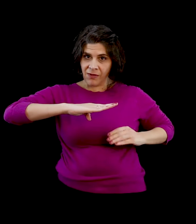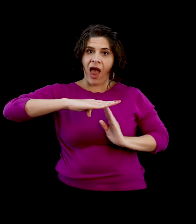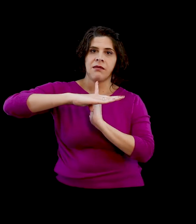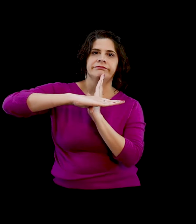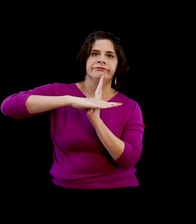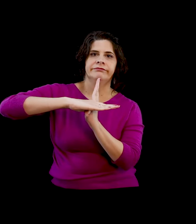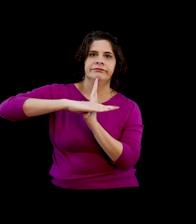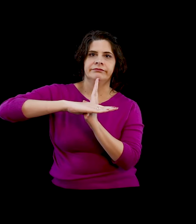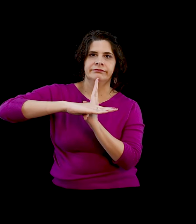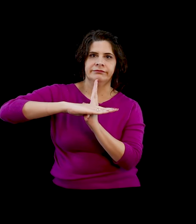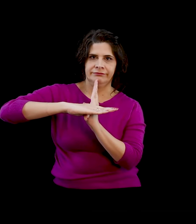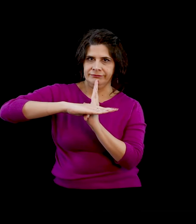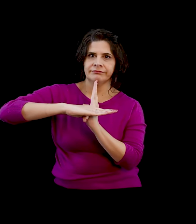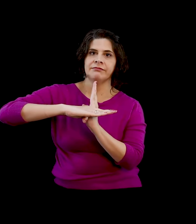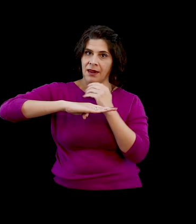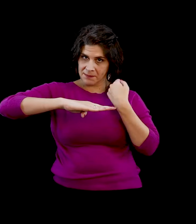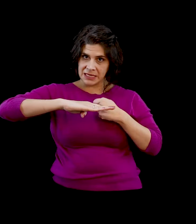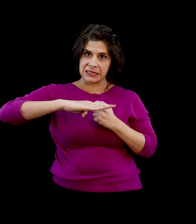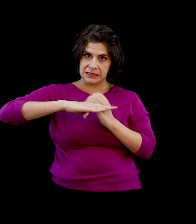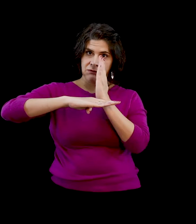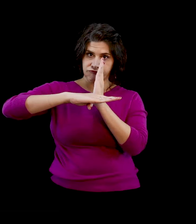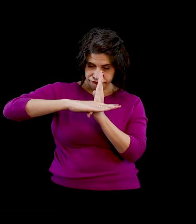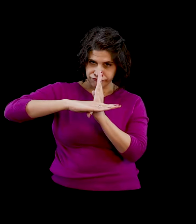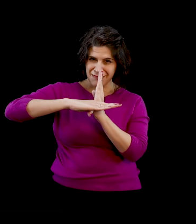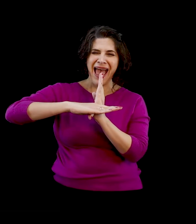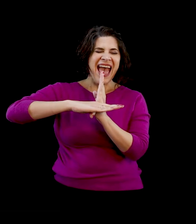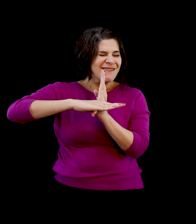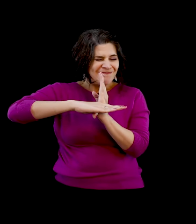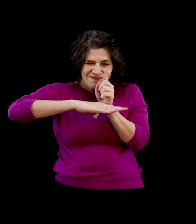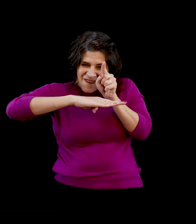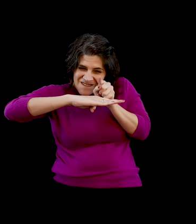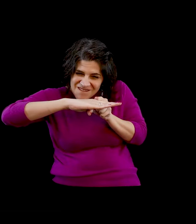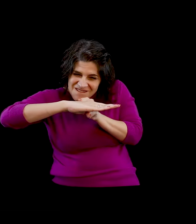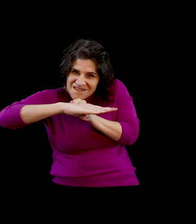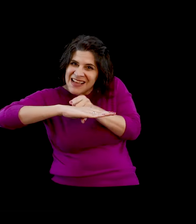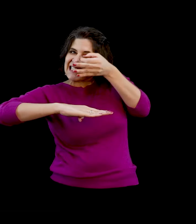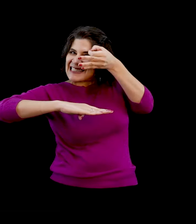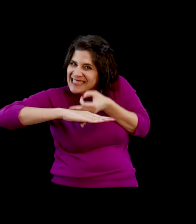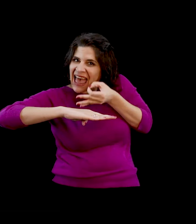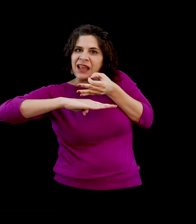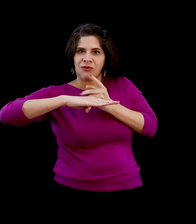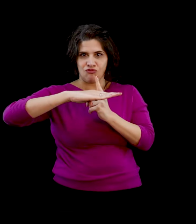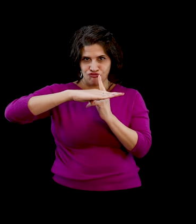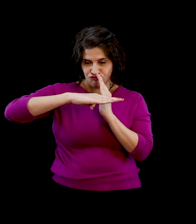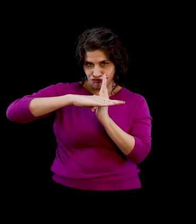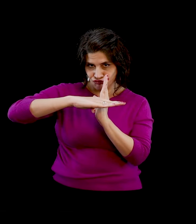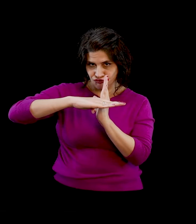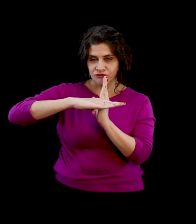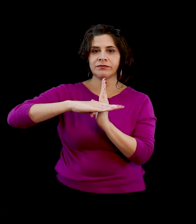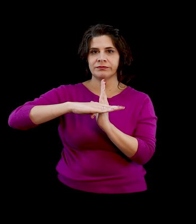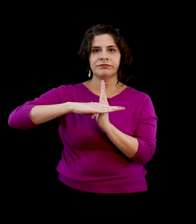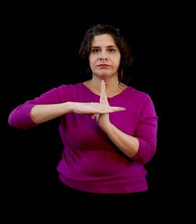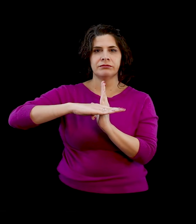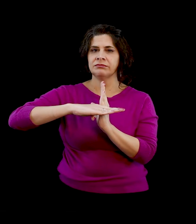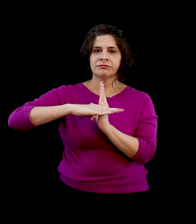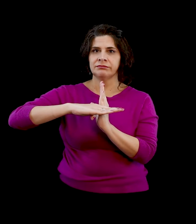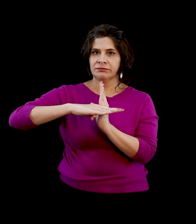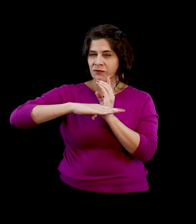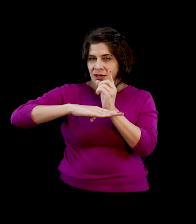essa, quer dizer, ela precisa cruzar com essa bem retinho, o máximo que vocês